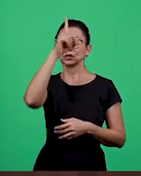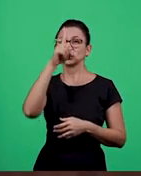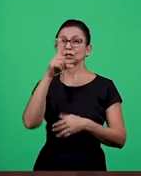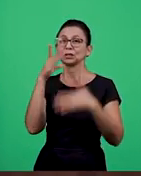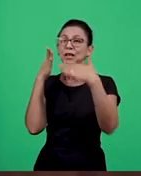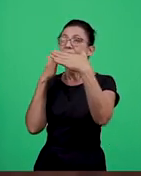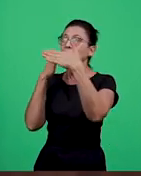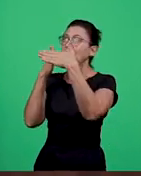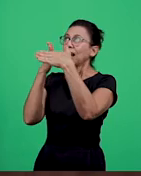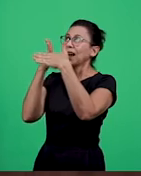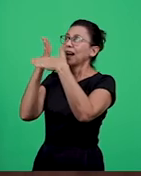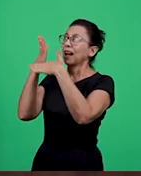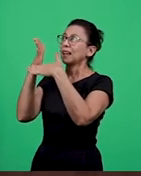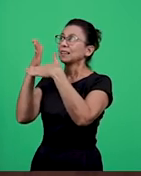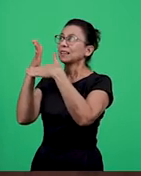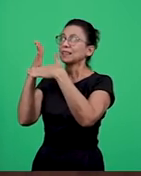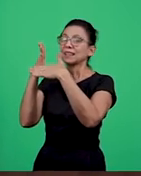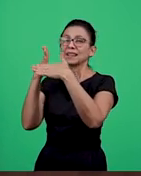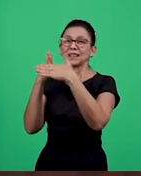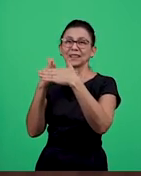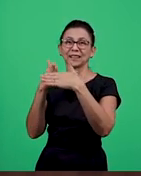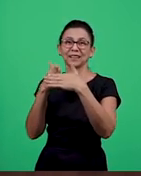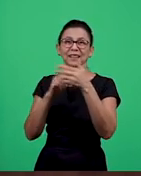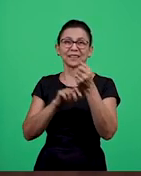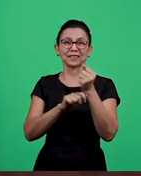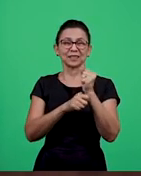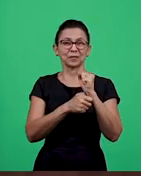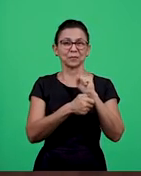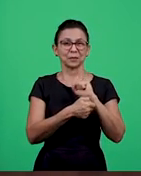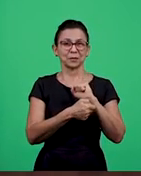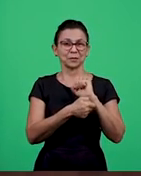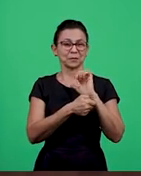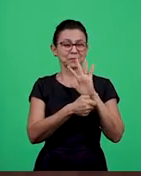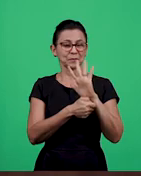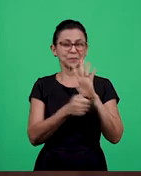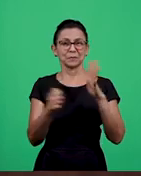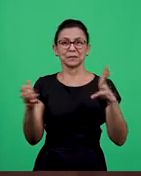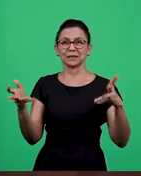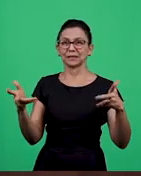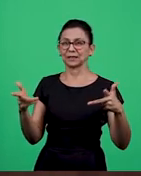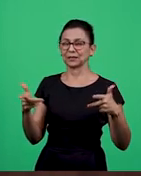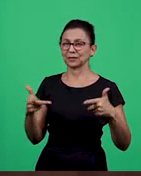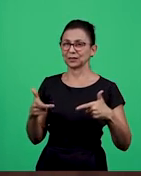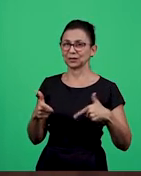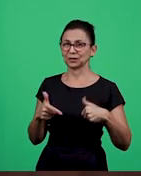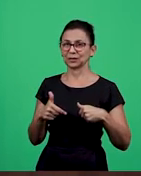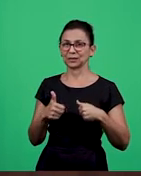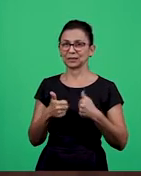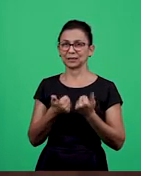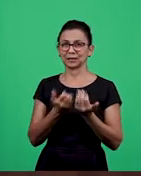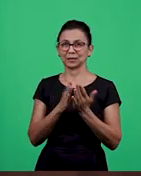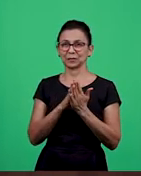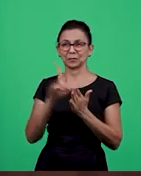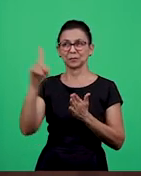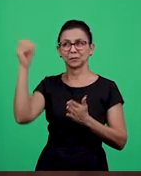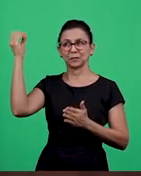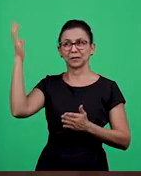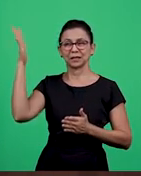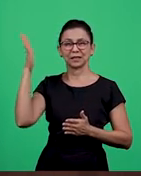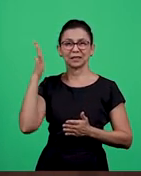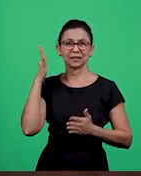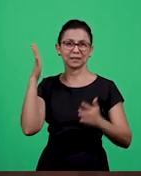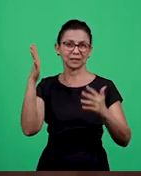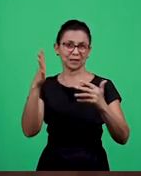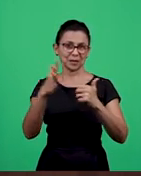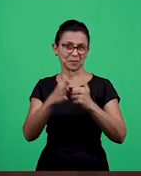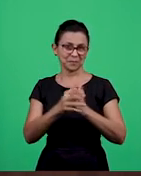acesso a esse segredo maravilhoso que é a Bíblia, a palavra